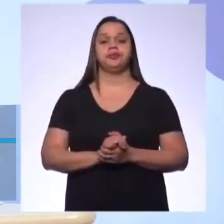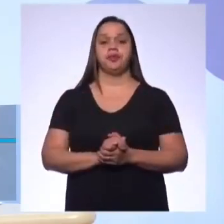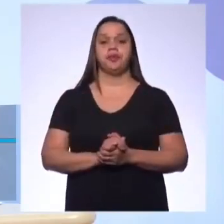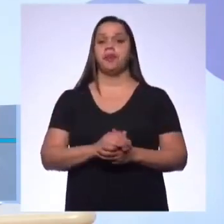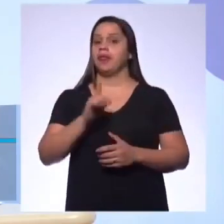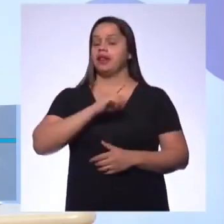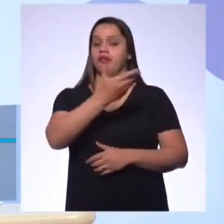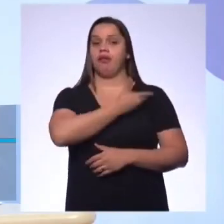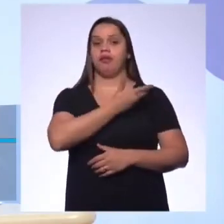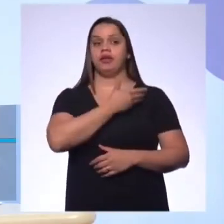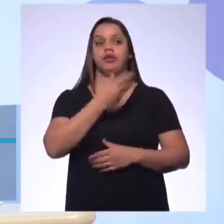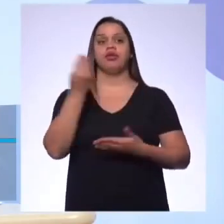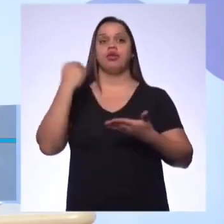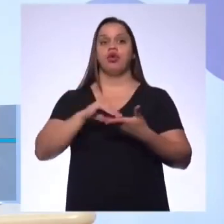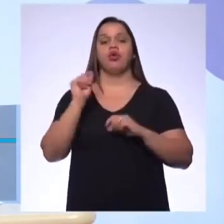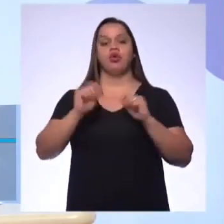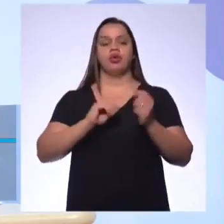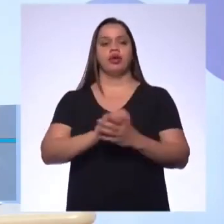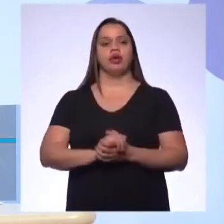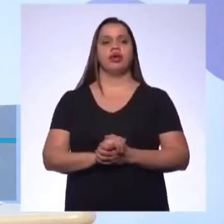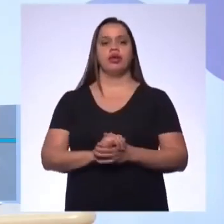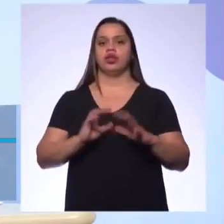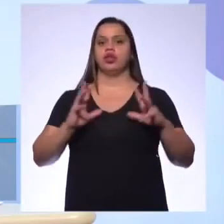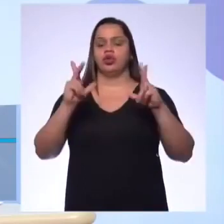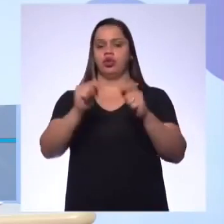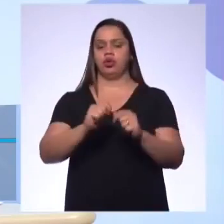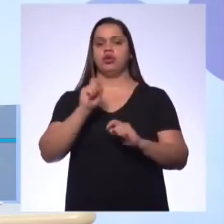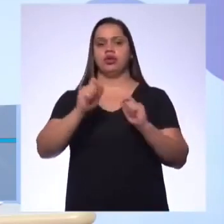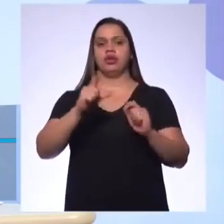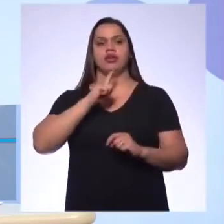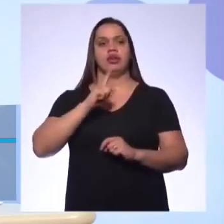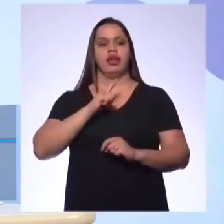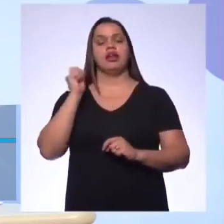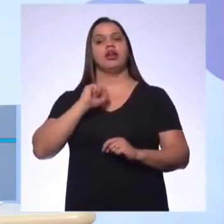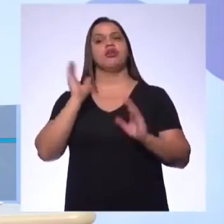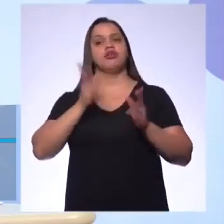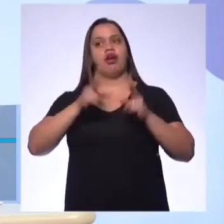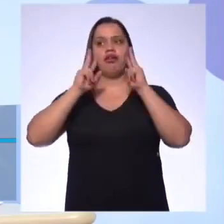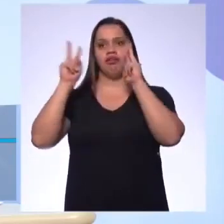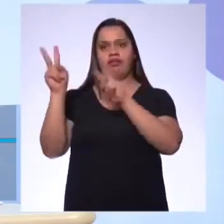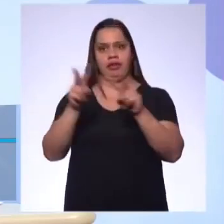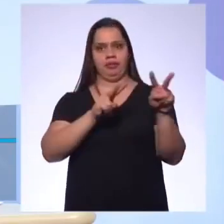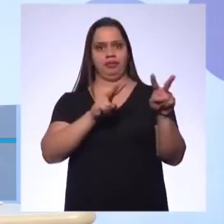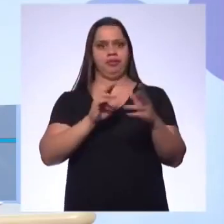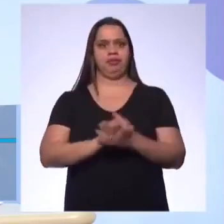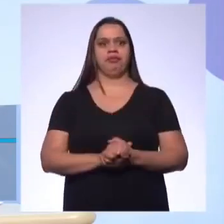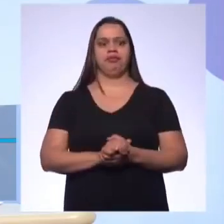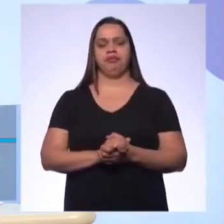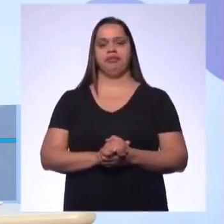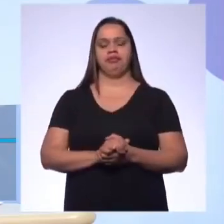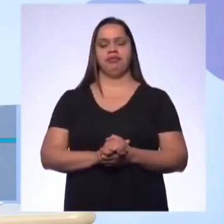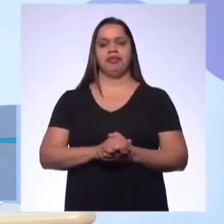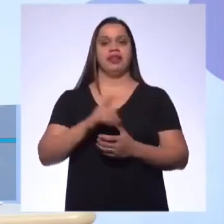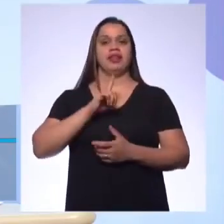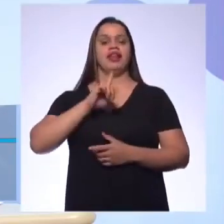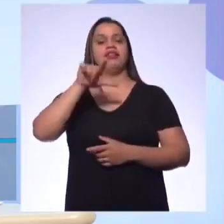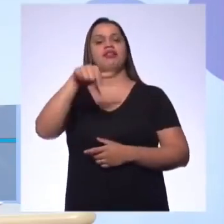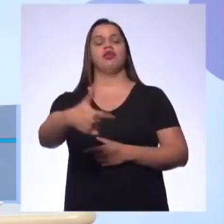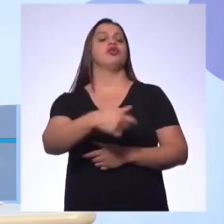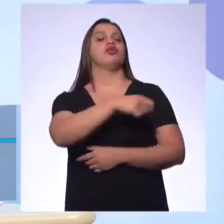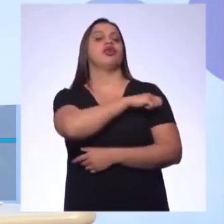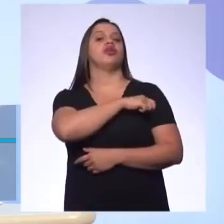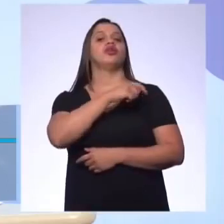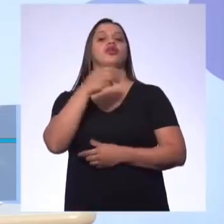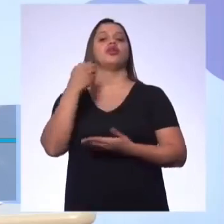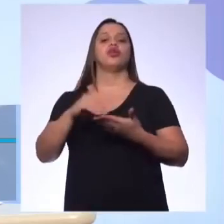teve um colega que colocou assim, ó, todas que existem e que eu tenha visto. Aí teve um moço que